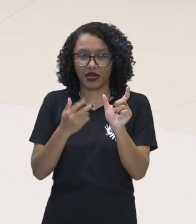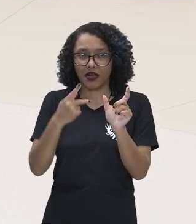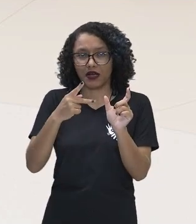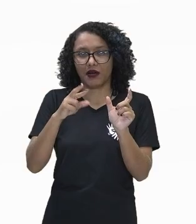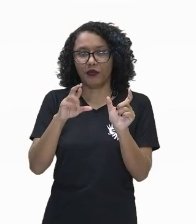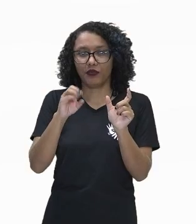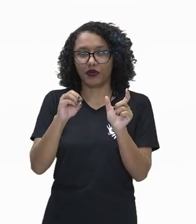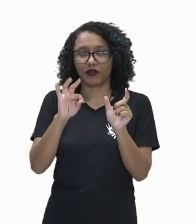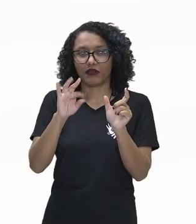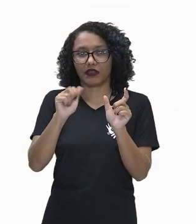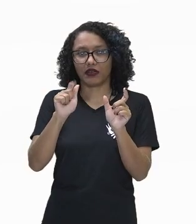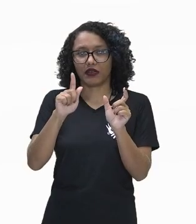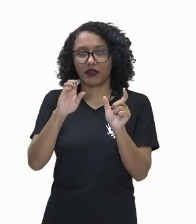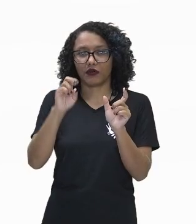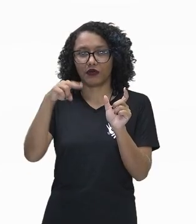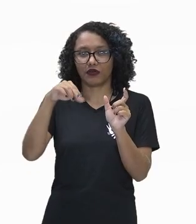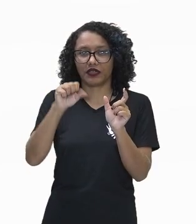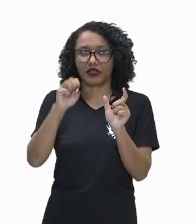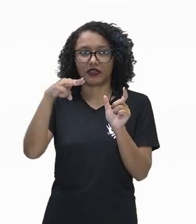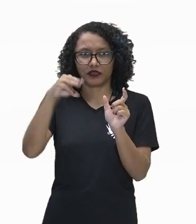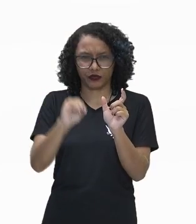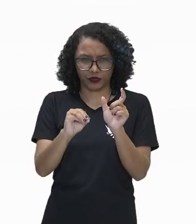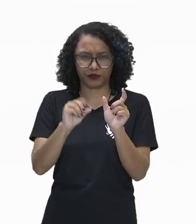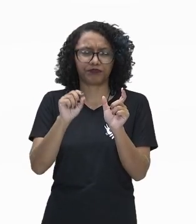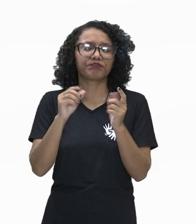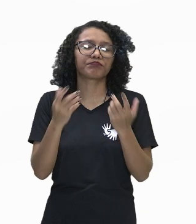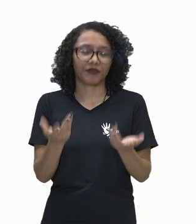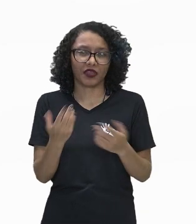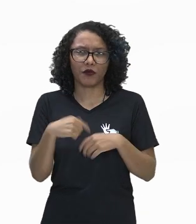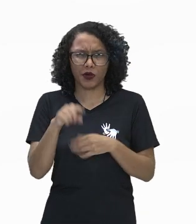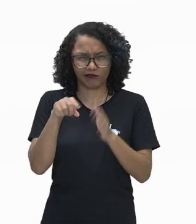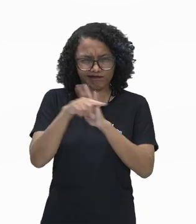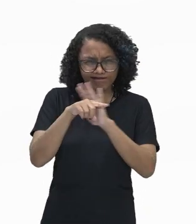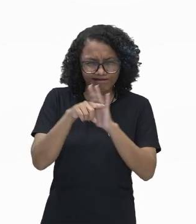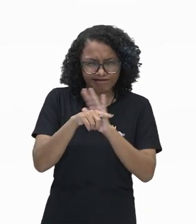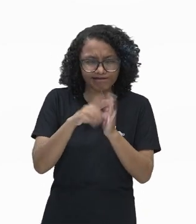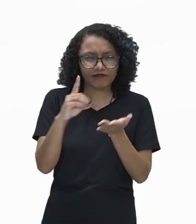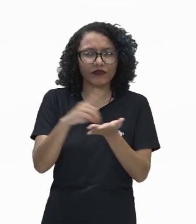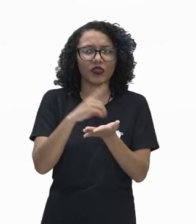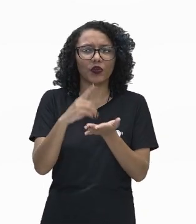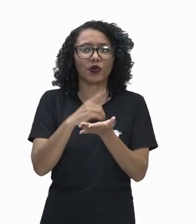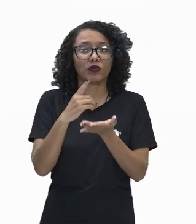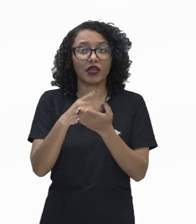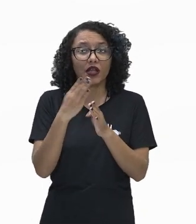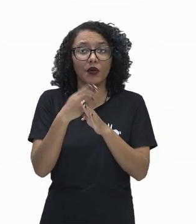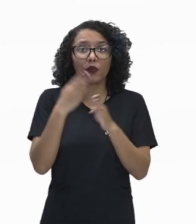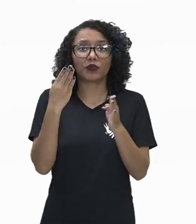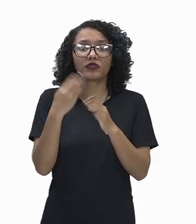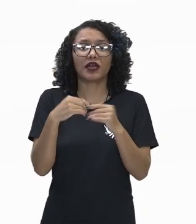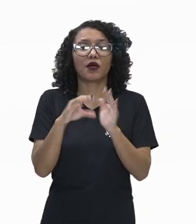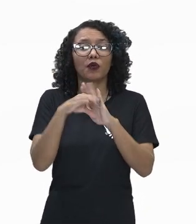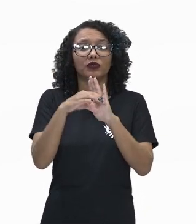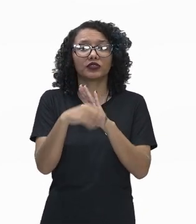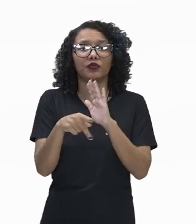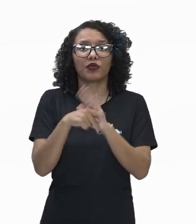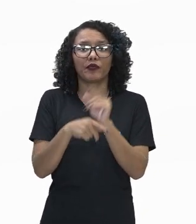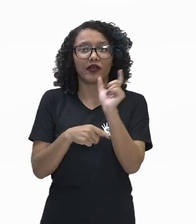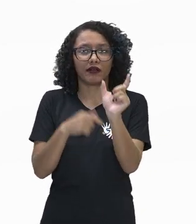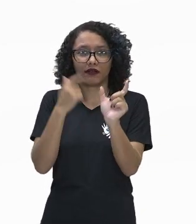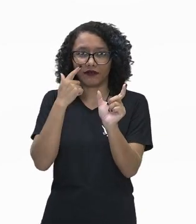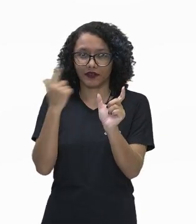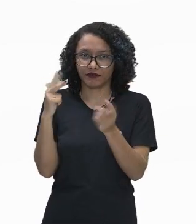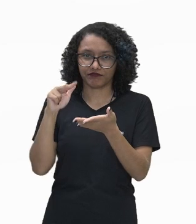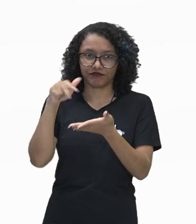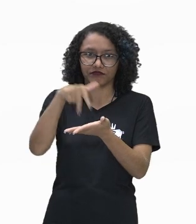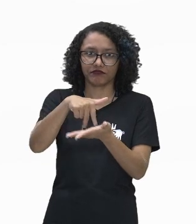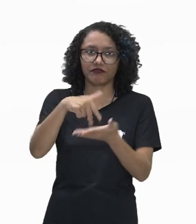Acompanhe comigo. Bem, eu fui lá no dicionário pegar ali o significado da palavra protagonismo, tá? E bem,